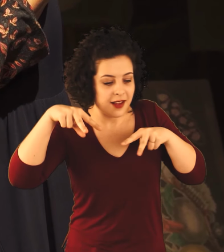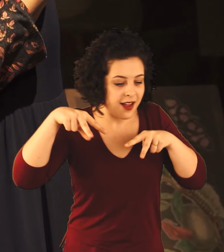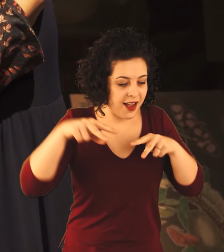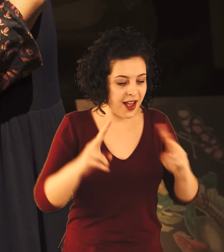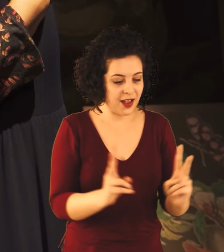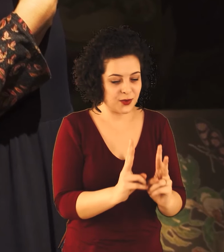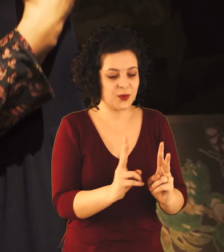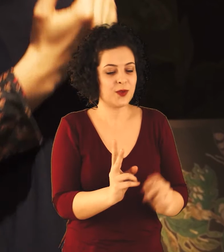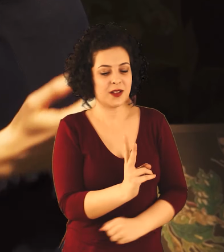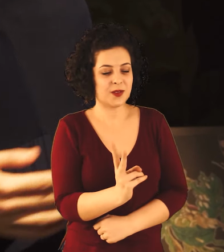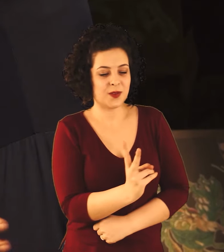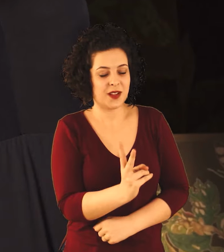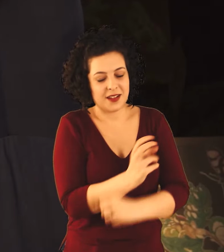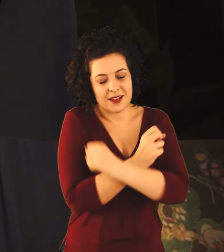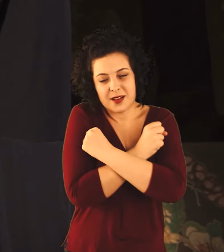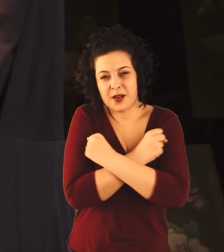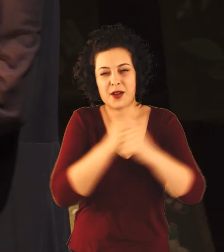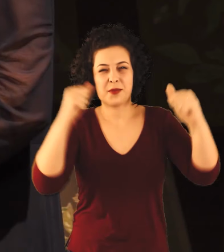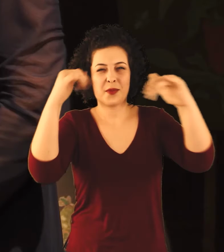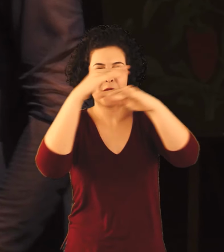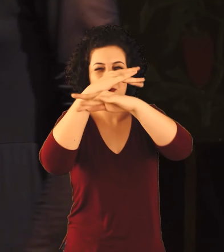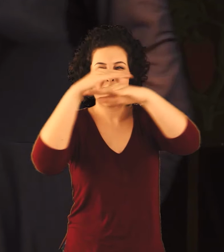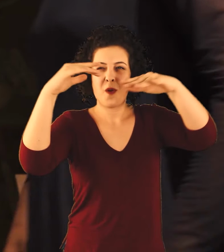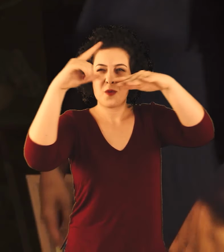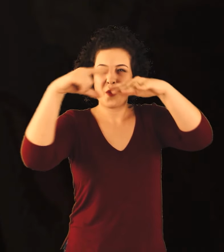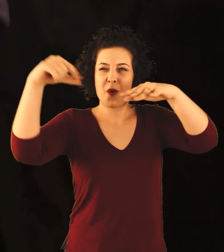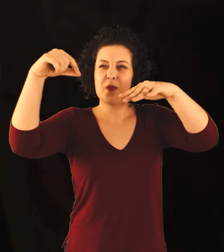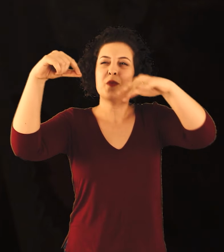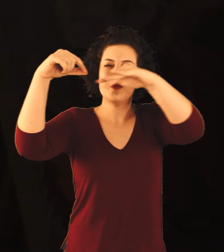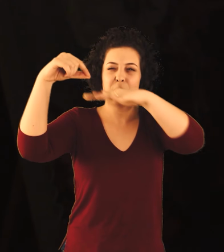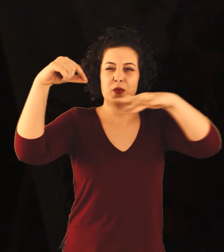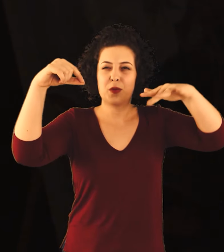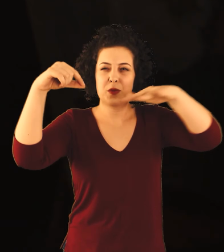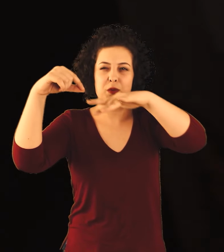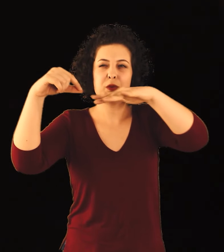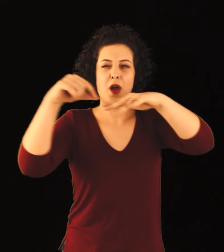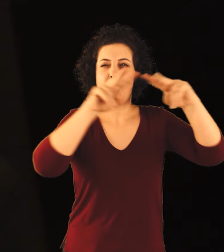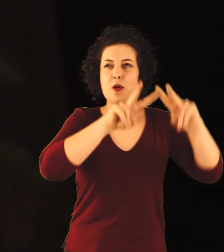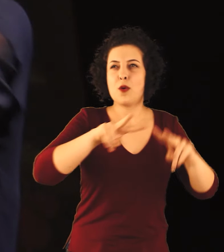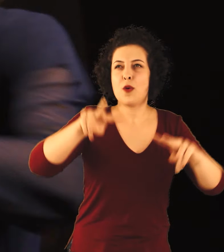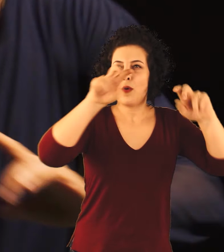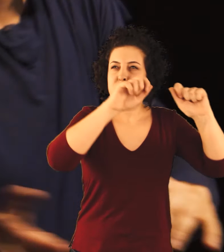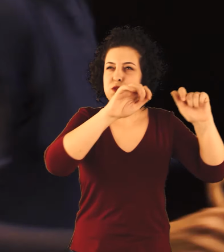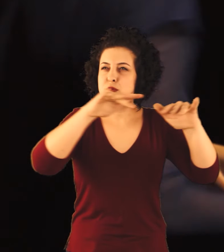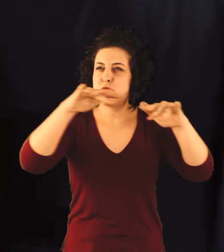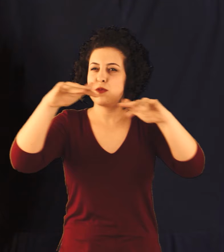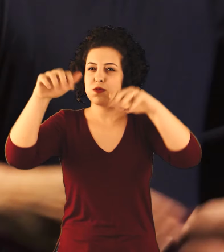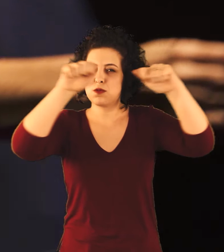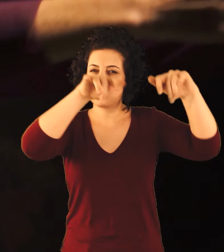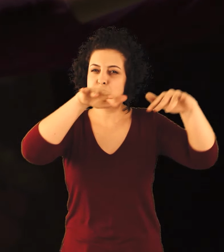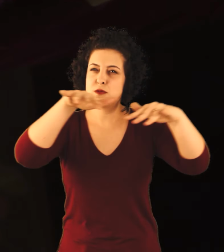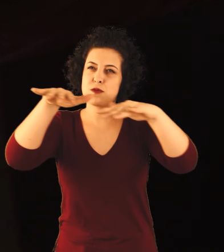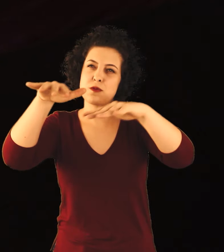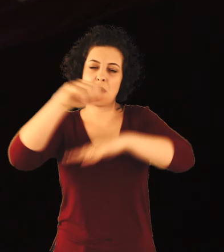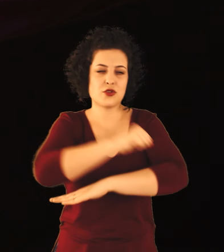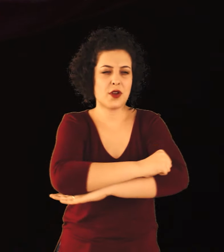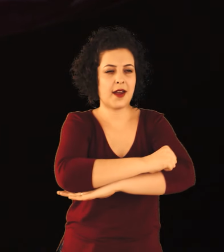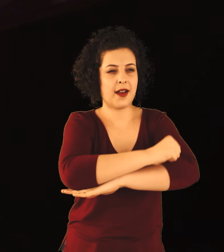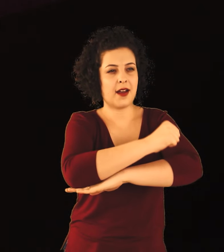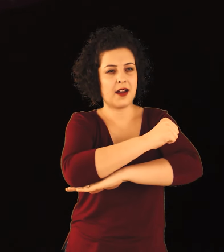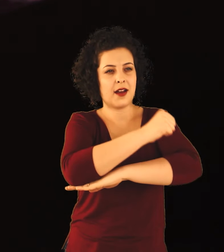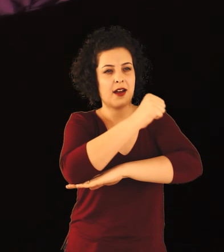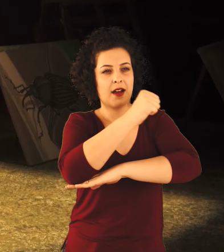alto o abraço entre ela. Eu sou a nuvem que passa na frente da lua. Eu sou o vento que empurra essas nuvens. Eu sou a janela do quarto que